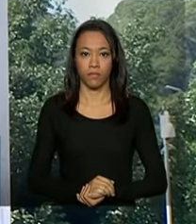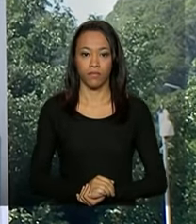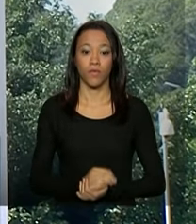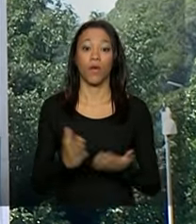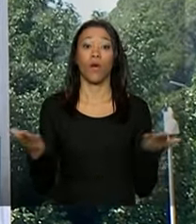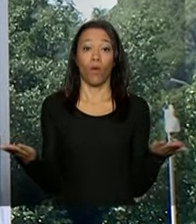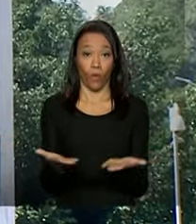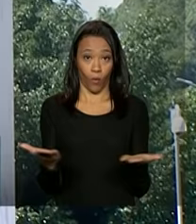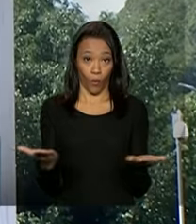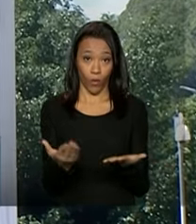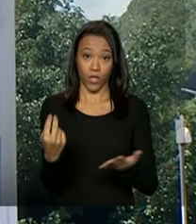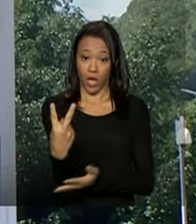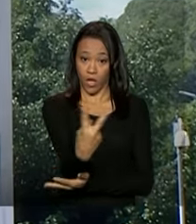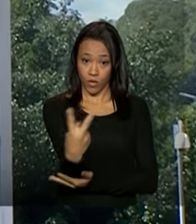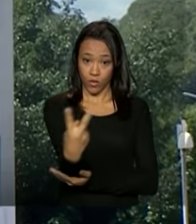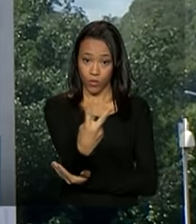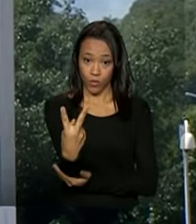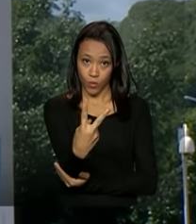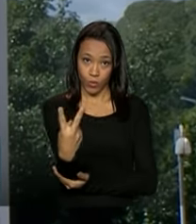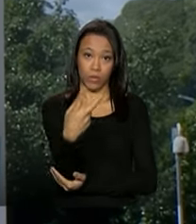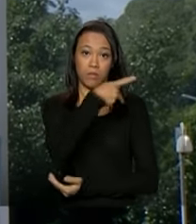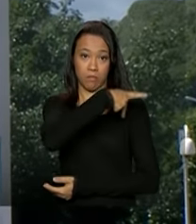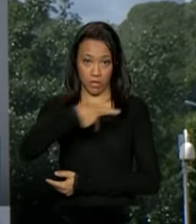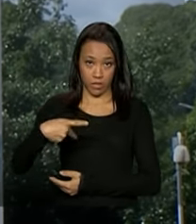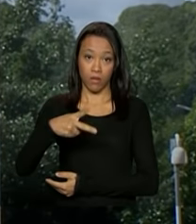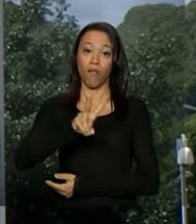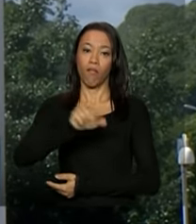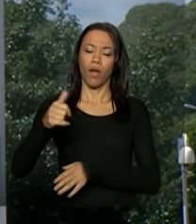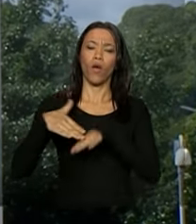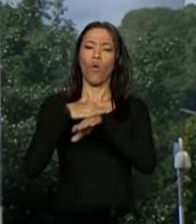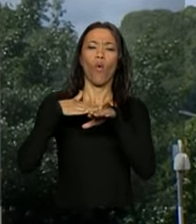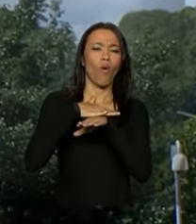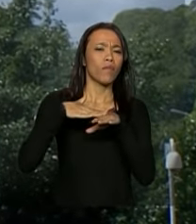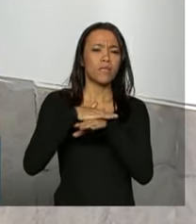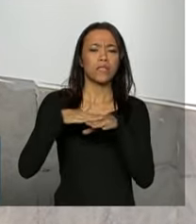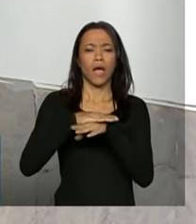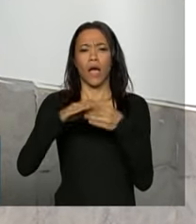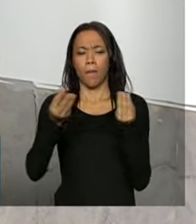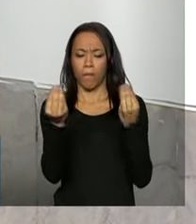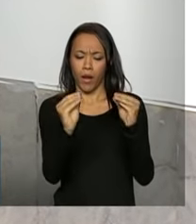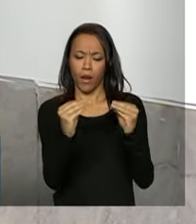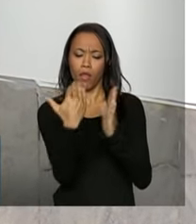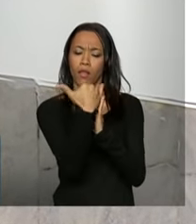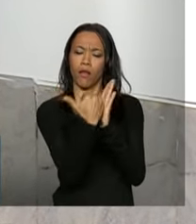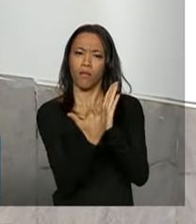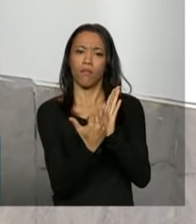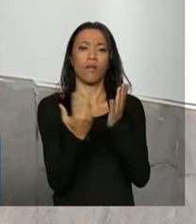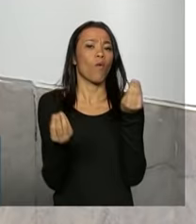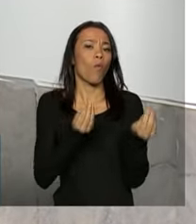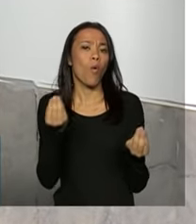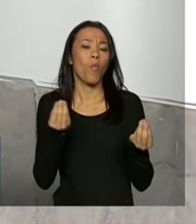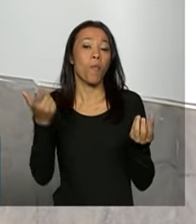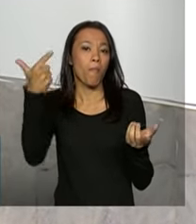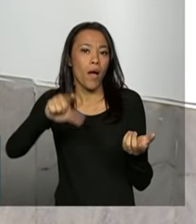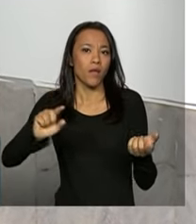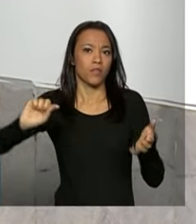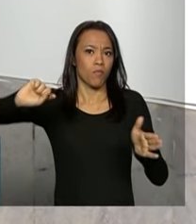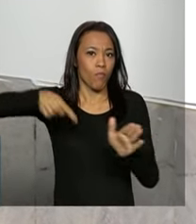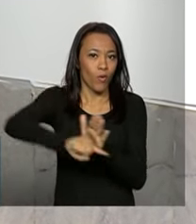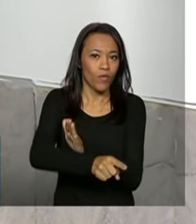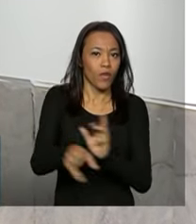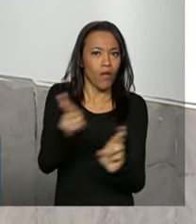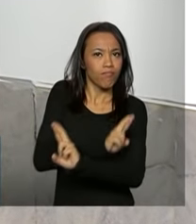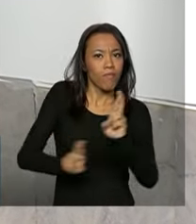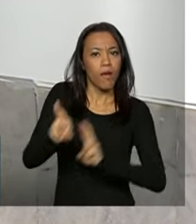Ainda hoje, as duas presidentas vão tratar da agenda bilateral e vão discutir formas de aprofundar a relação entre Brasil